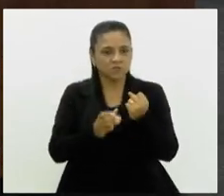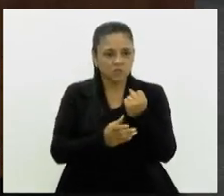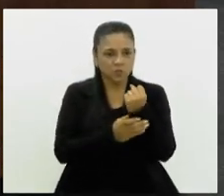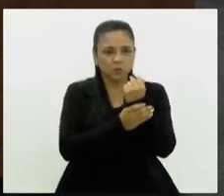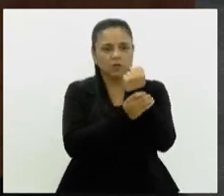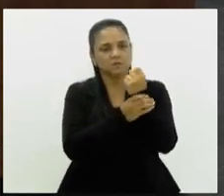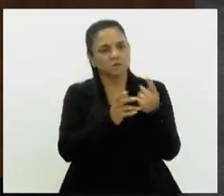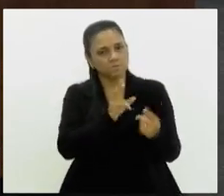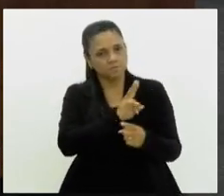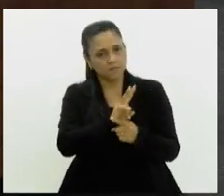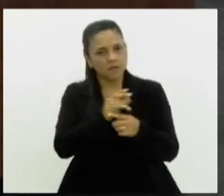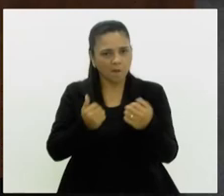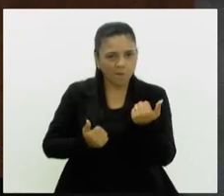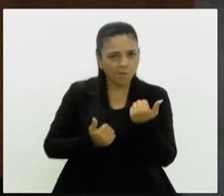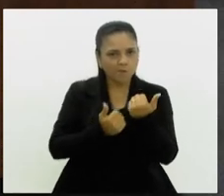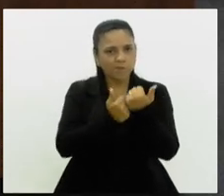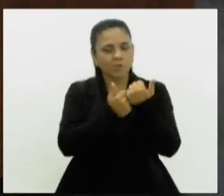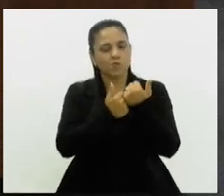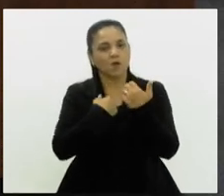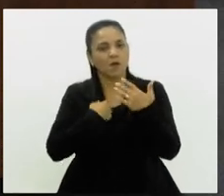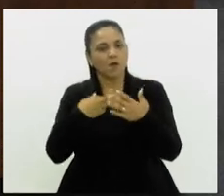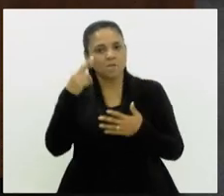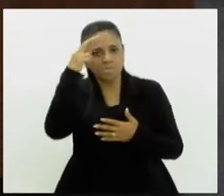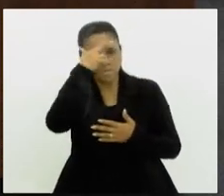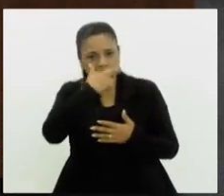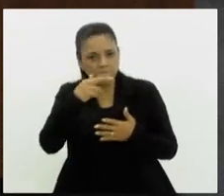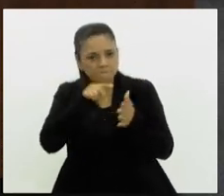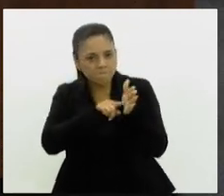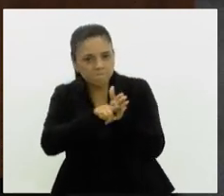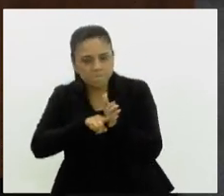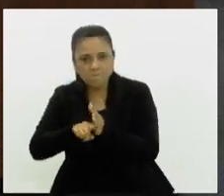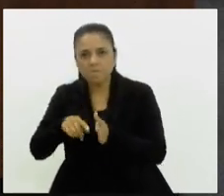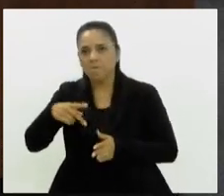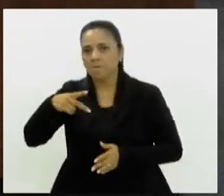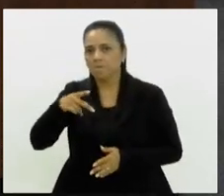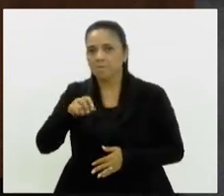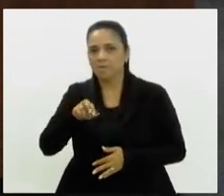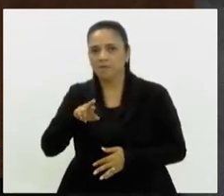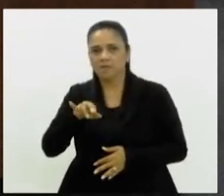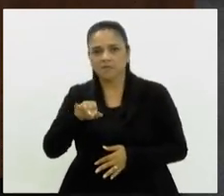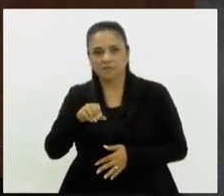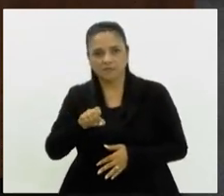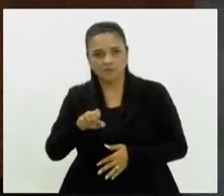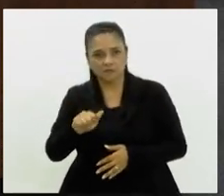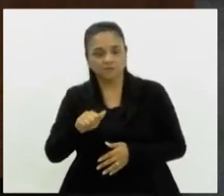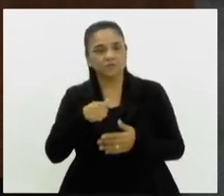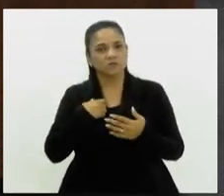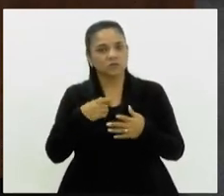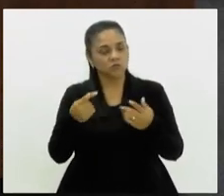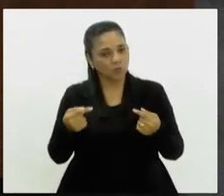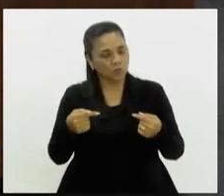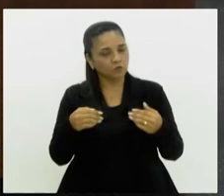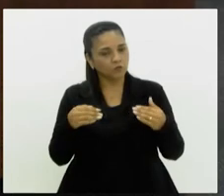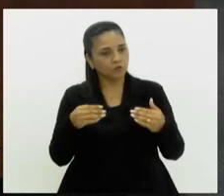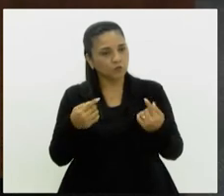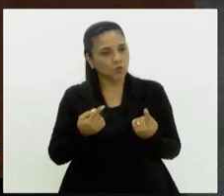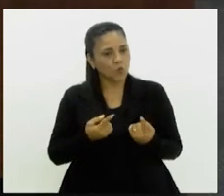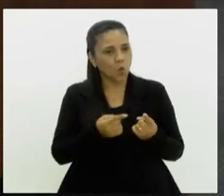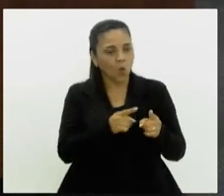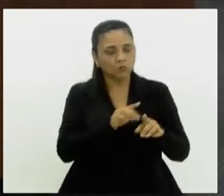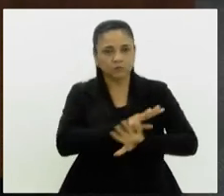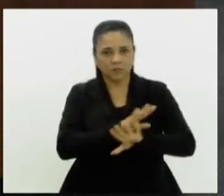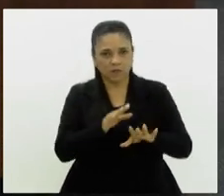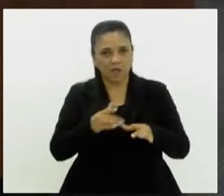presente, sempre apoiamos a perícia, somos contra a difusão indiscriminada de